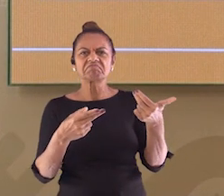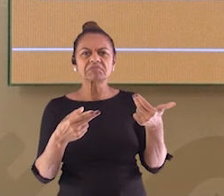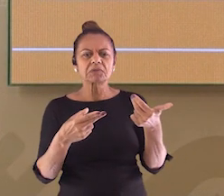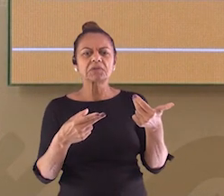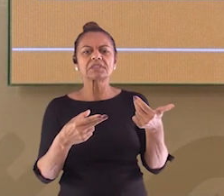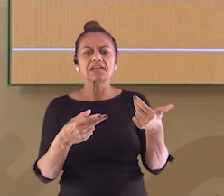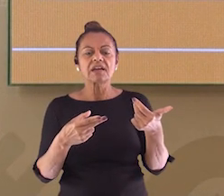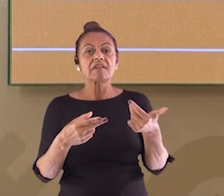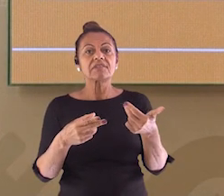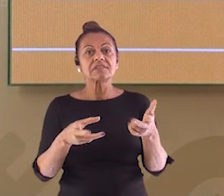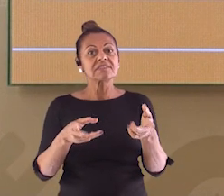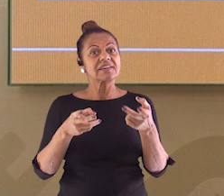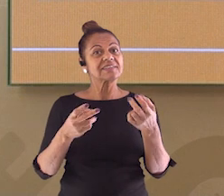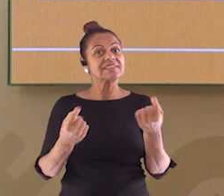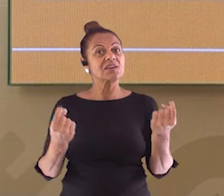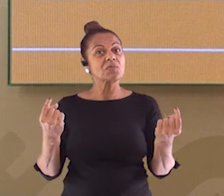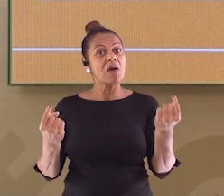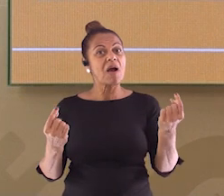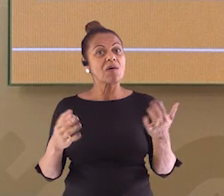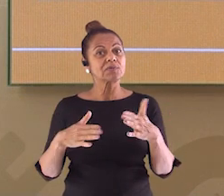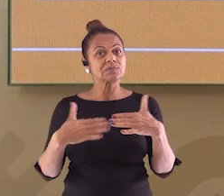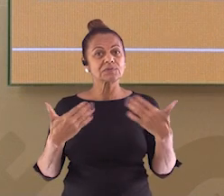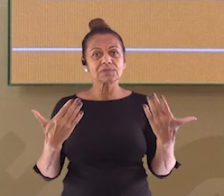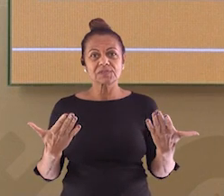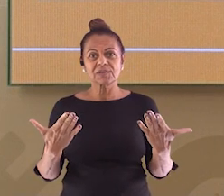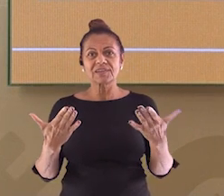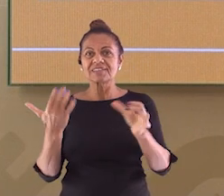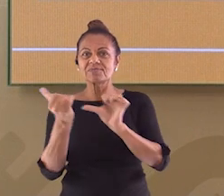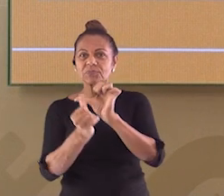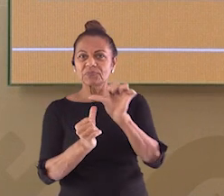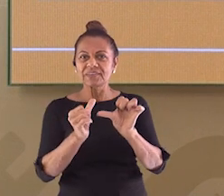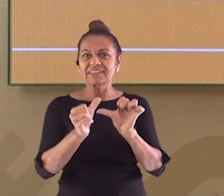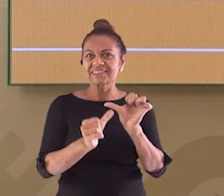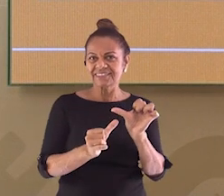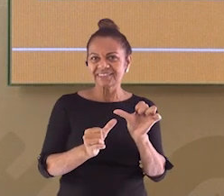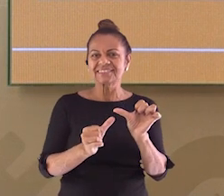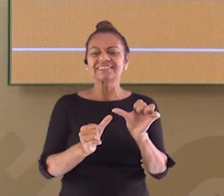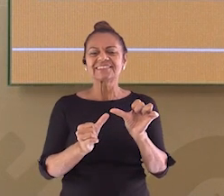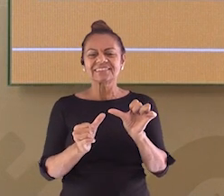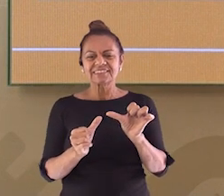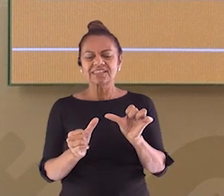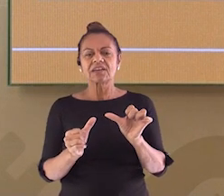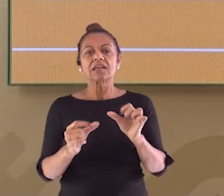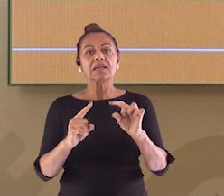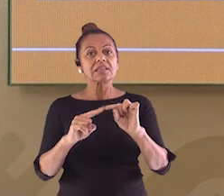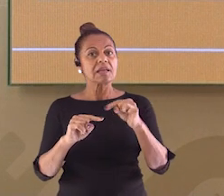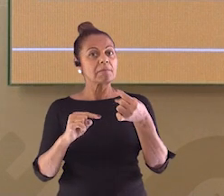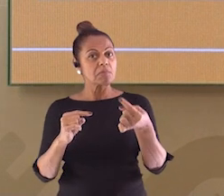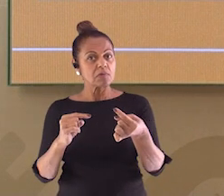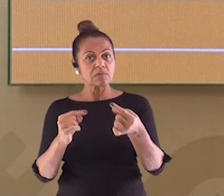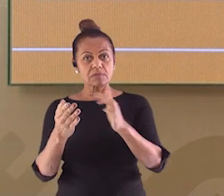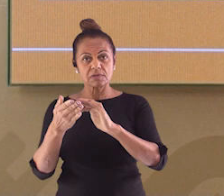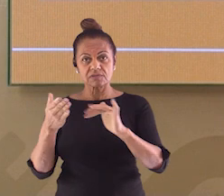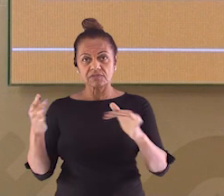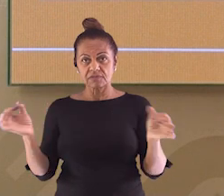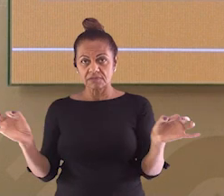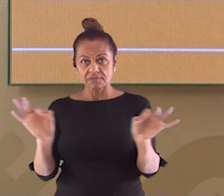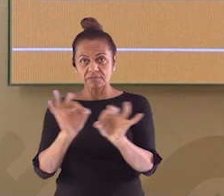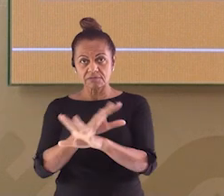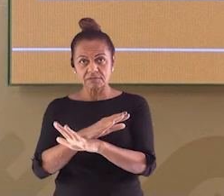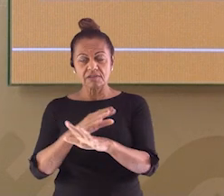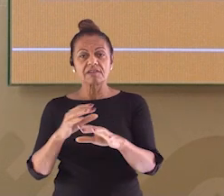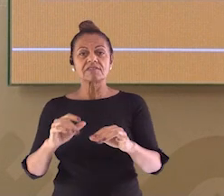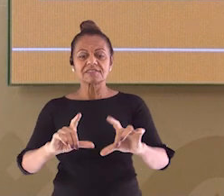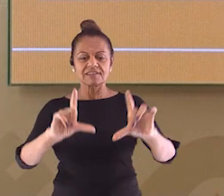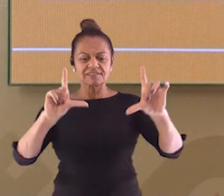ou físico, tá? E é bem simples, você vai nos enviar essa atividade através do QR Code que está aí